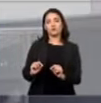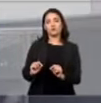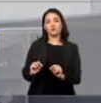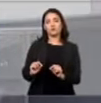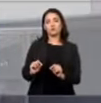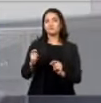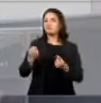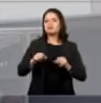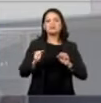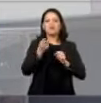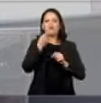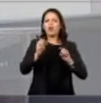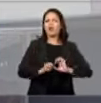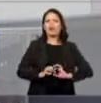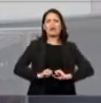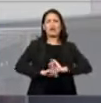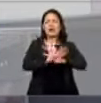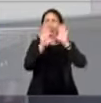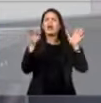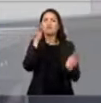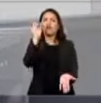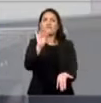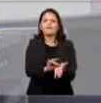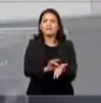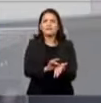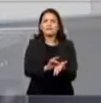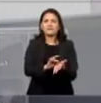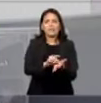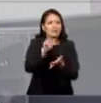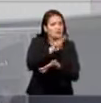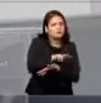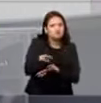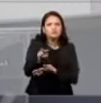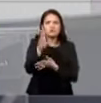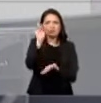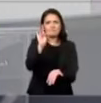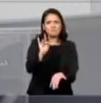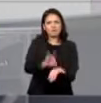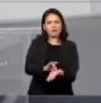aberto possível, o mais franco possível, olhando diretamente para vocês.